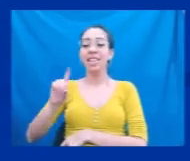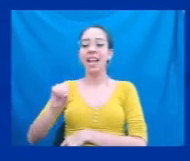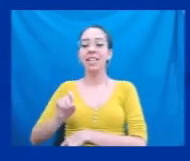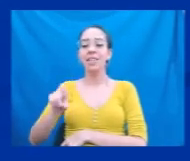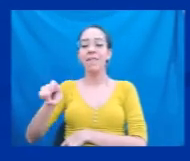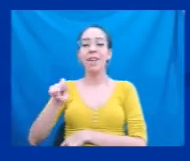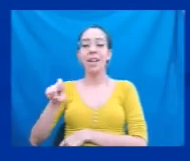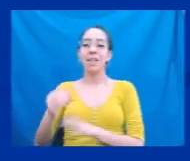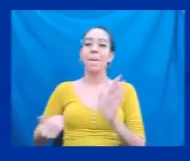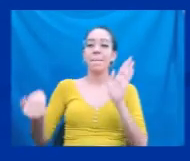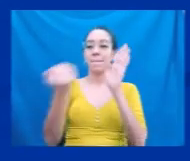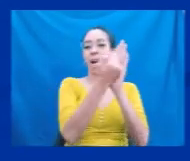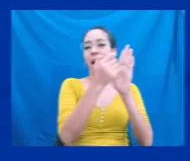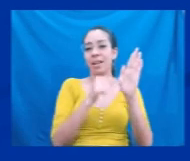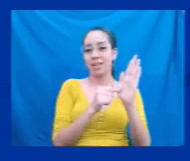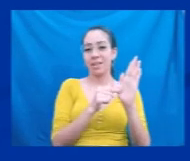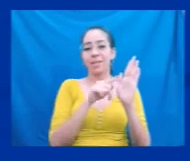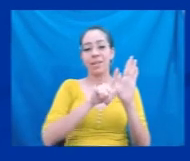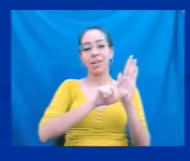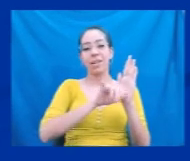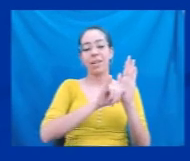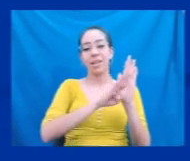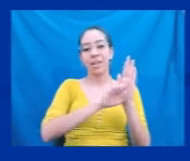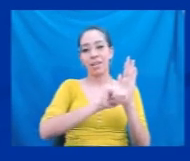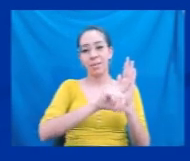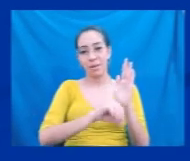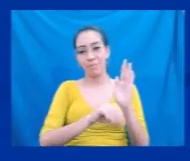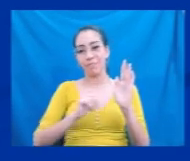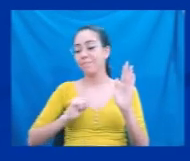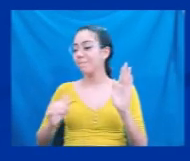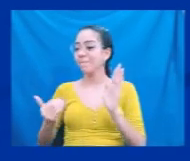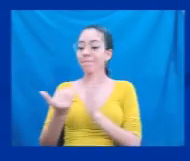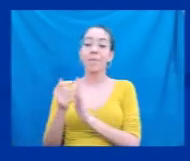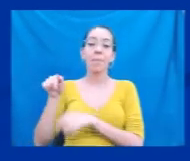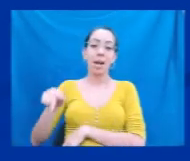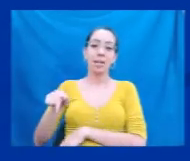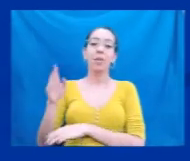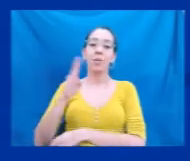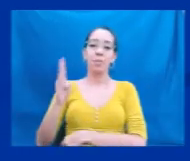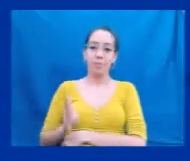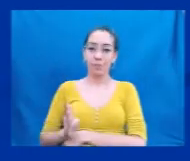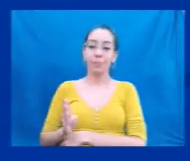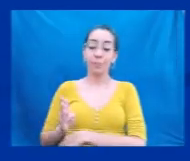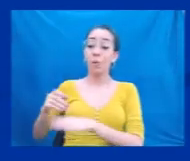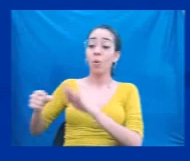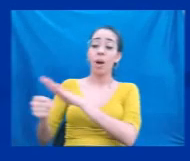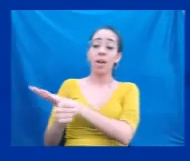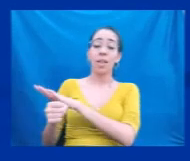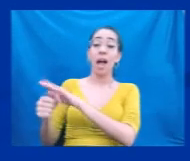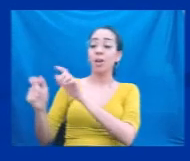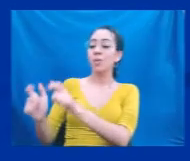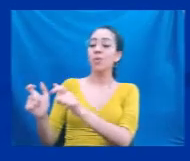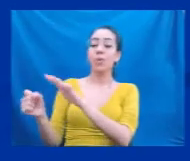recente. Hoje, o consumo brasileiro de nitrato de amônio chega a 1,9 milhão de toneladas por ano.